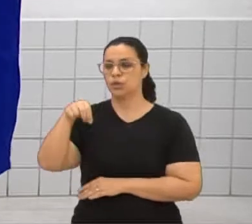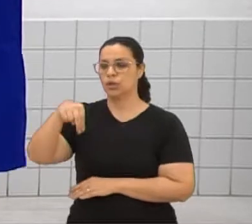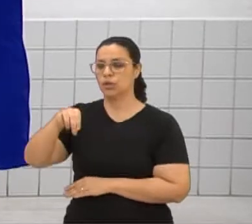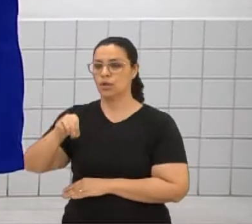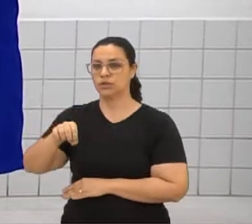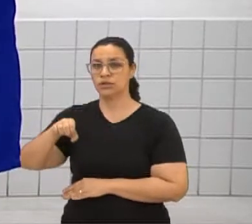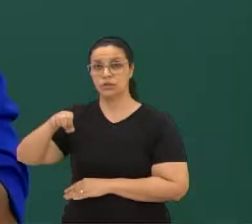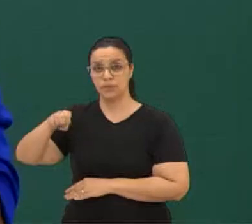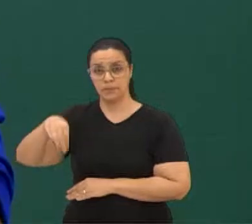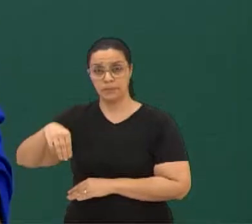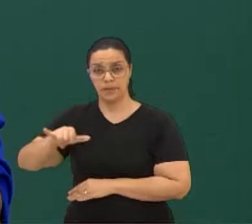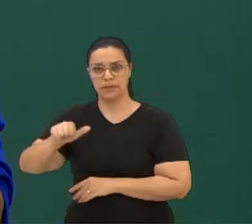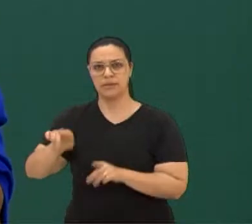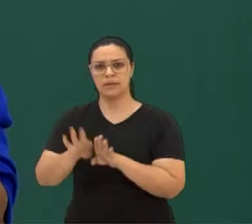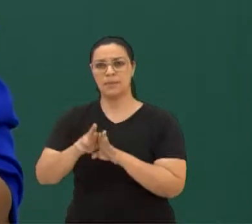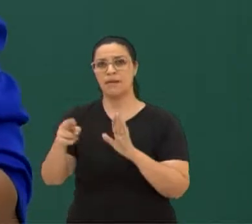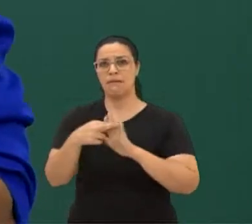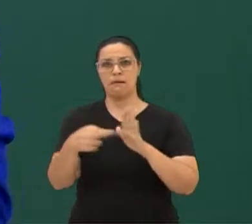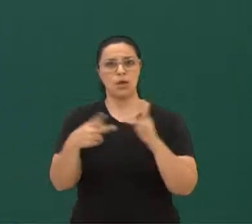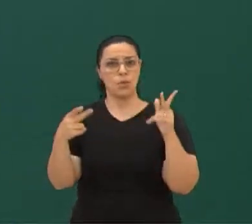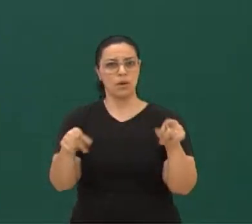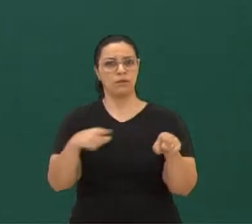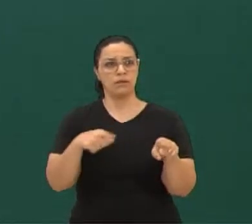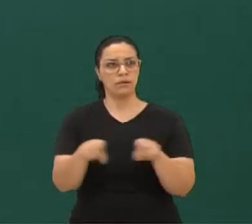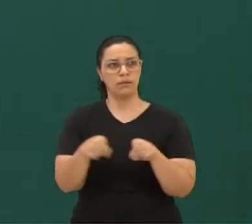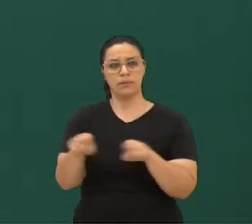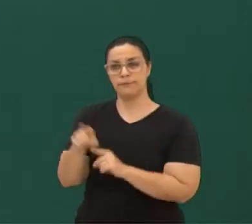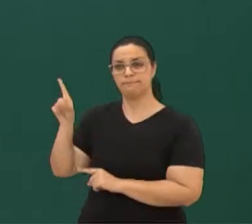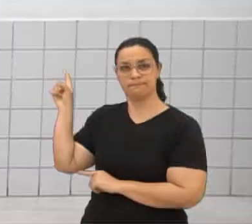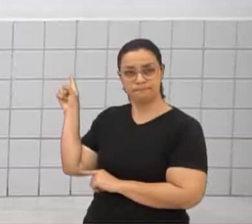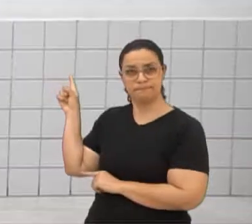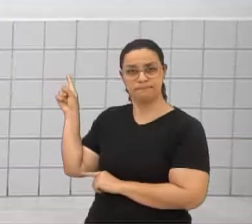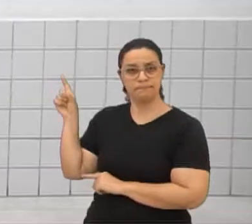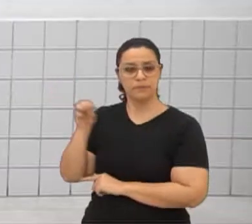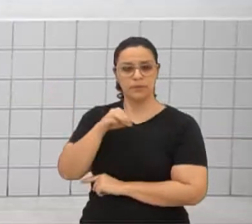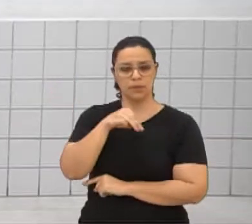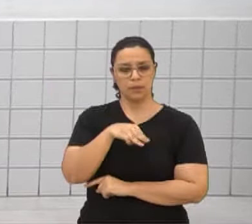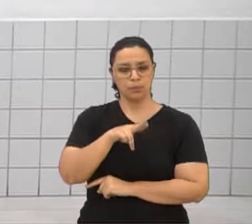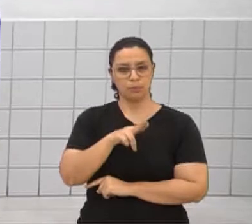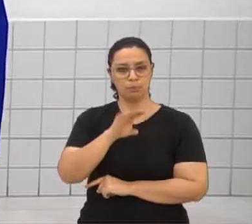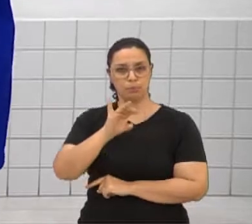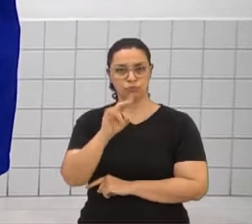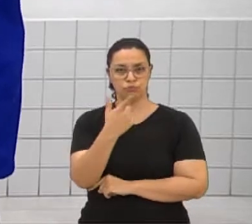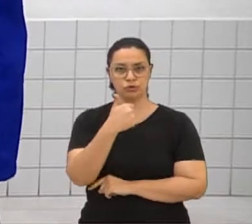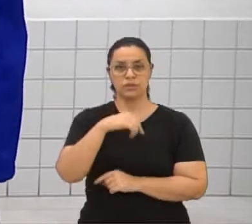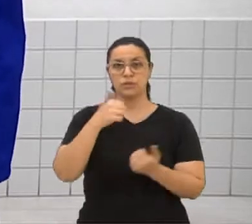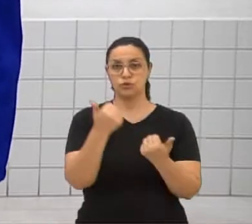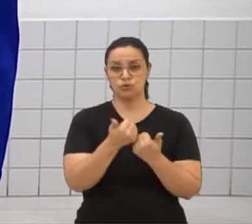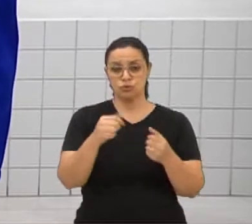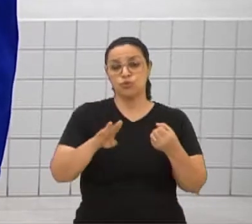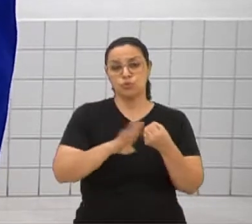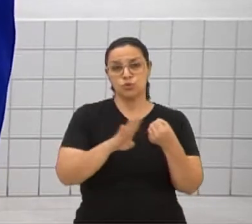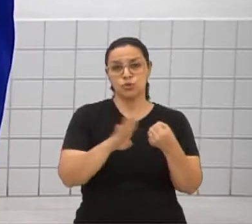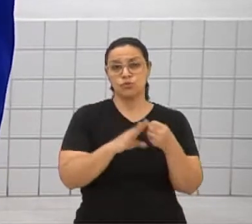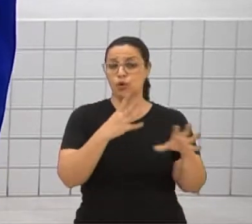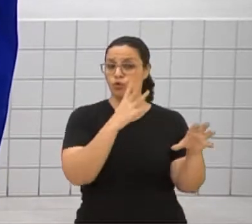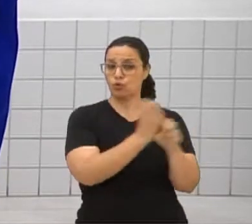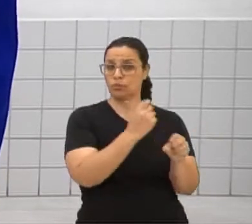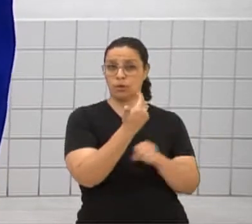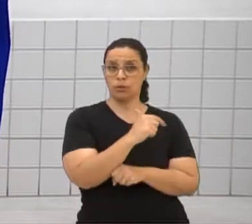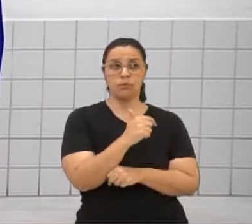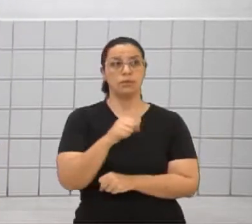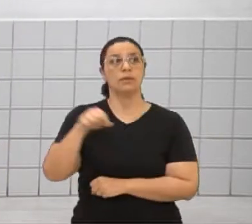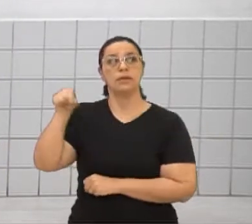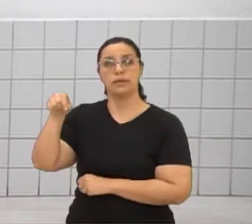negativas repare que a regra ela se não tem Beleza então Olha só o mate que é utilizado para os substantivos incontáveis